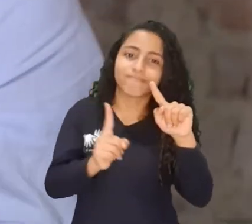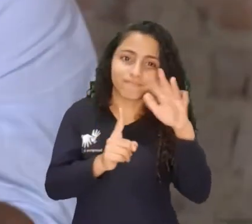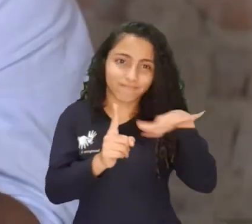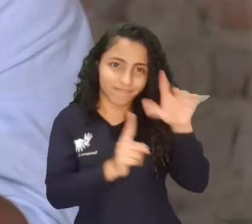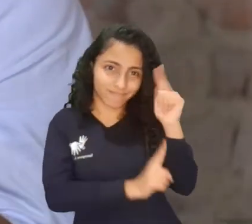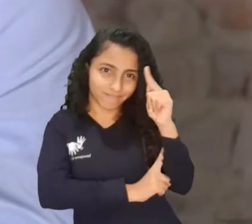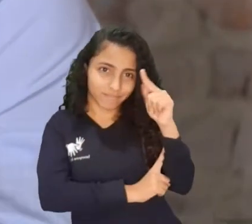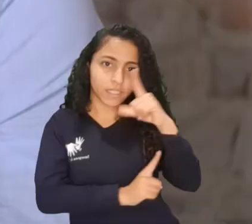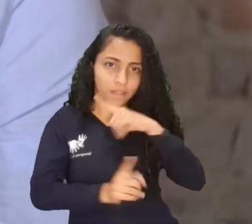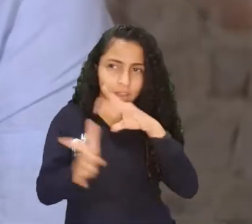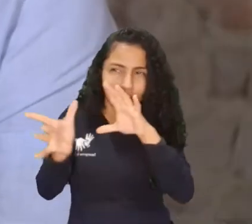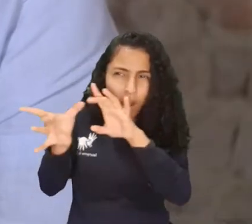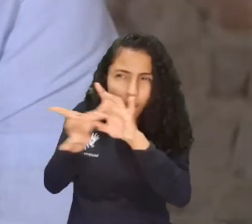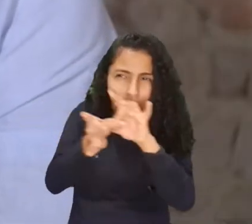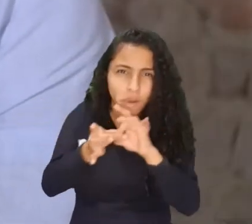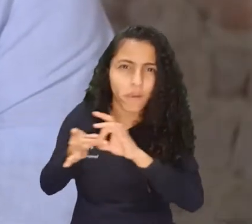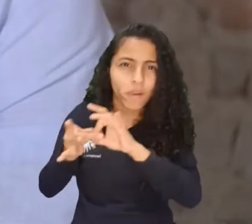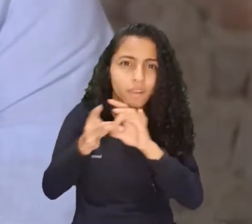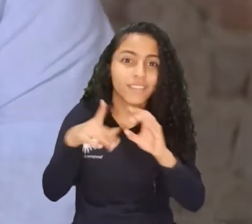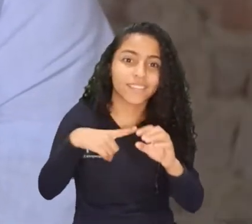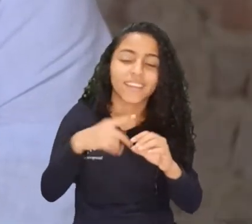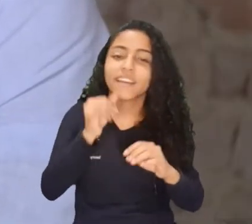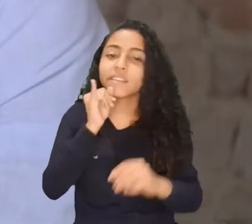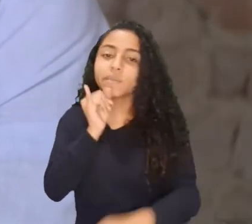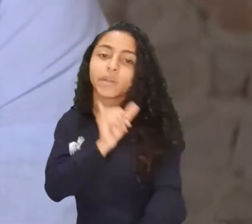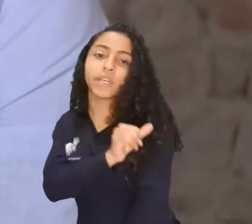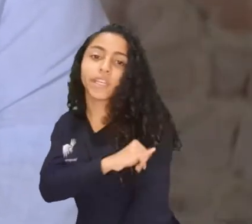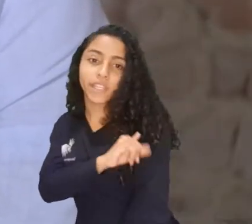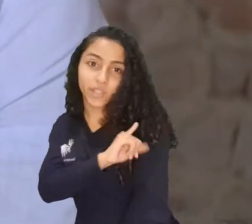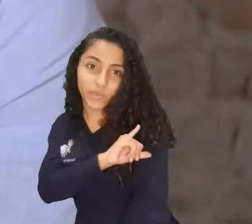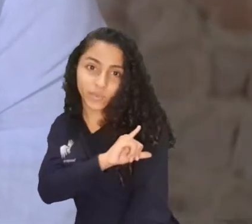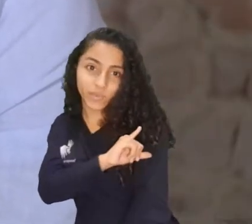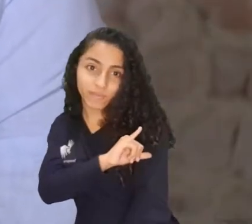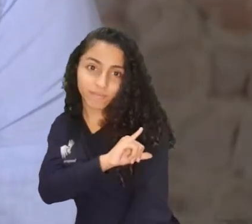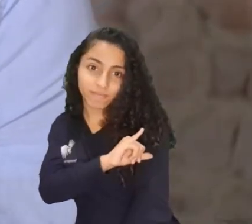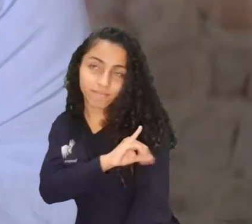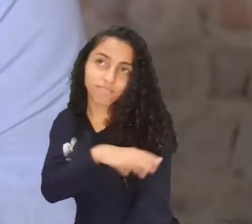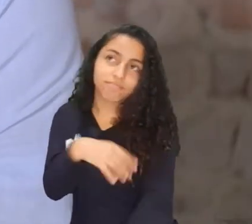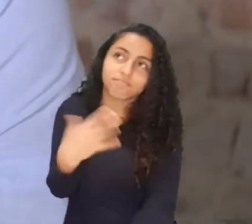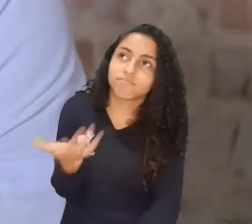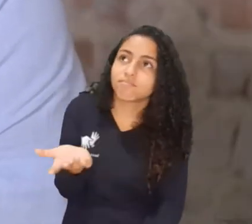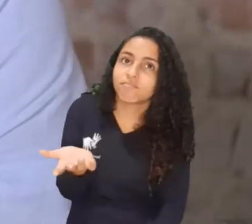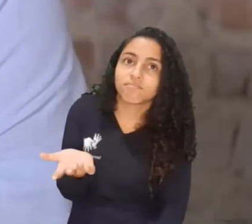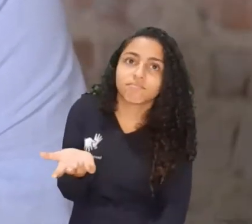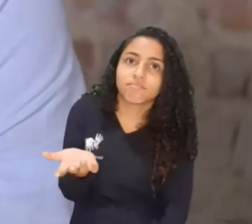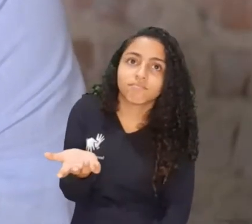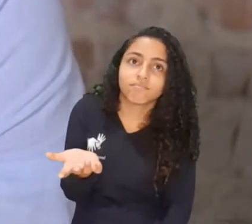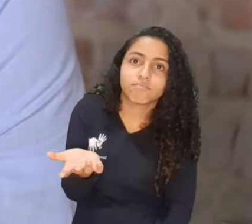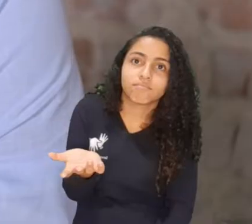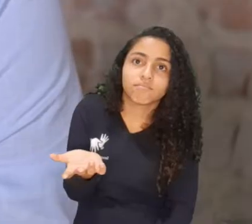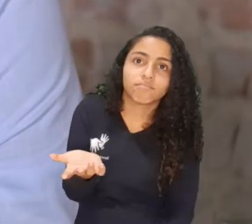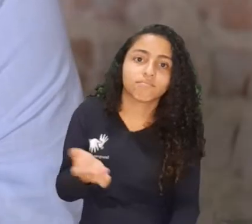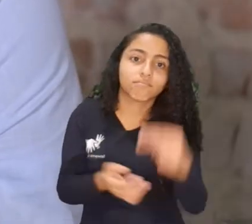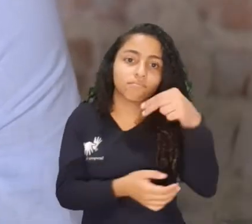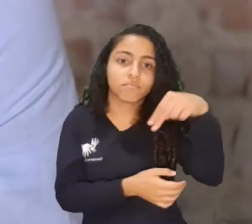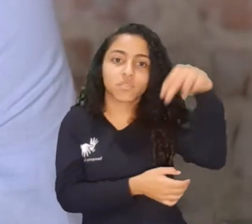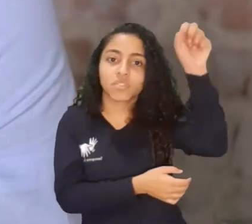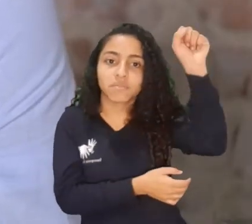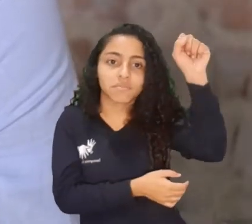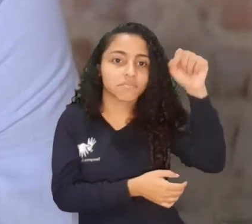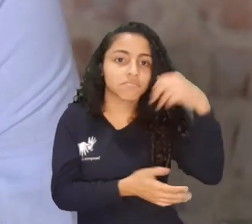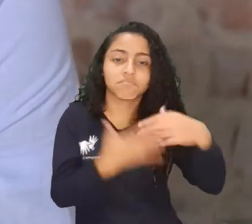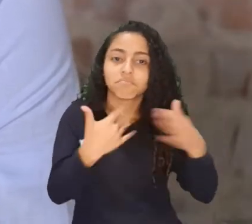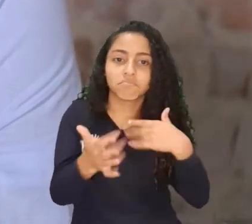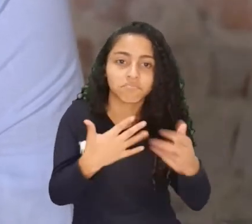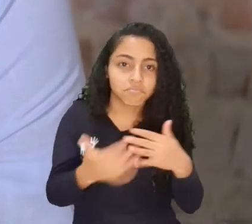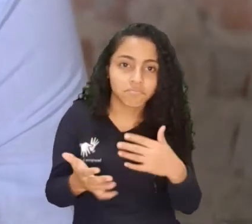olhar essa correspondência no Rio de Janeiro ou se eu olhar essa correspondência numa cidade, por exemplo, do sertão de Pernambuco. Então, se eu entendo a